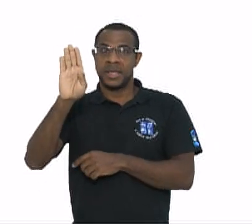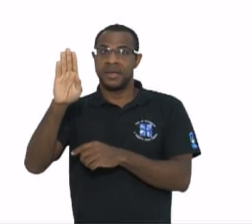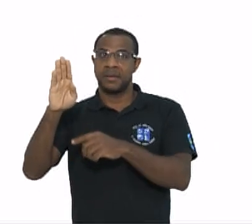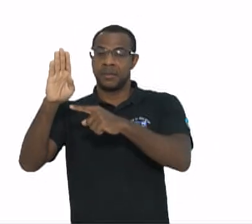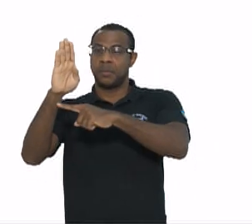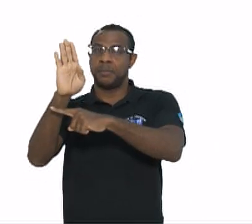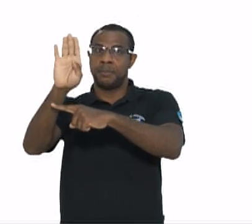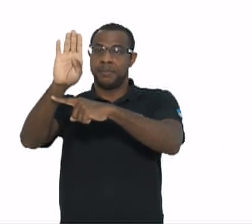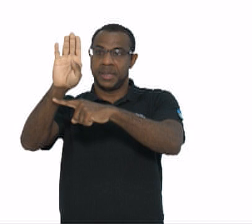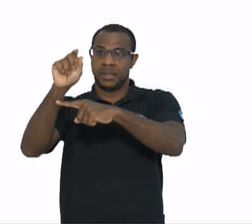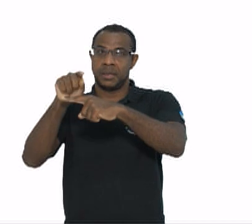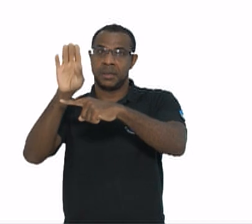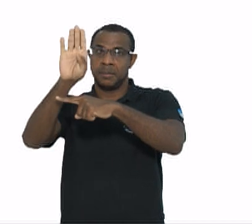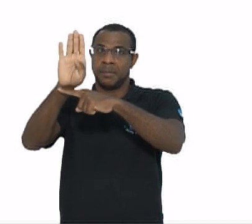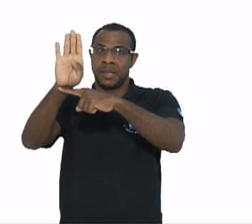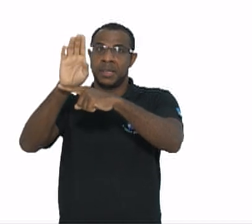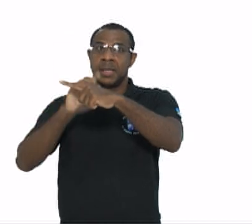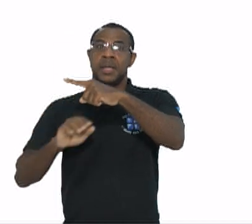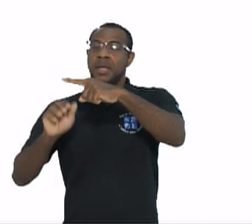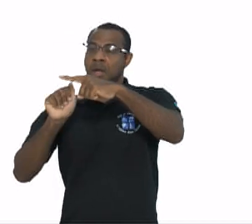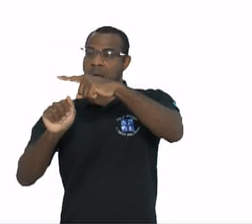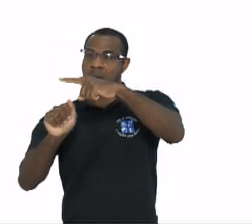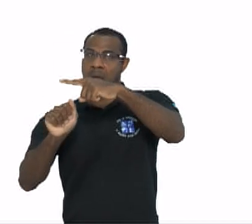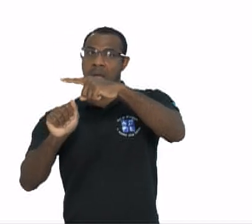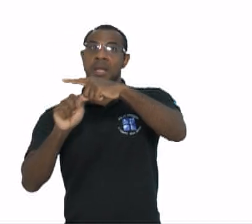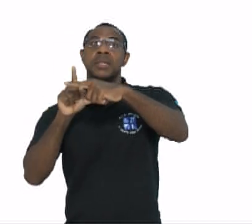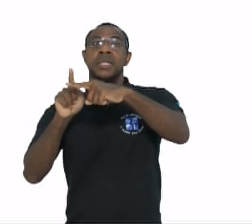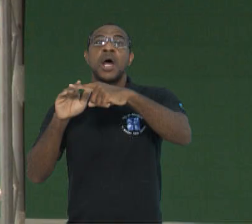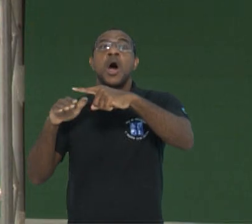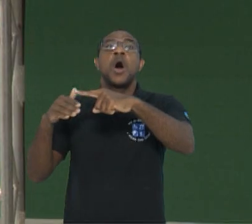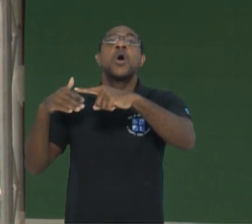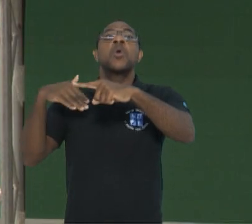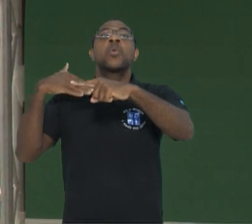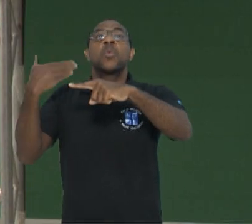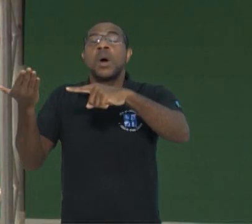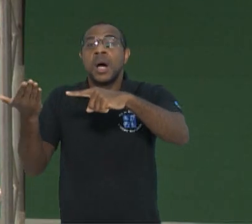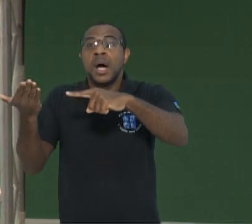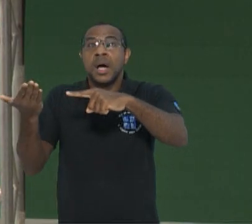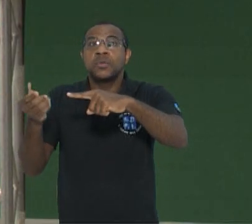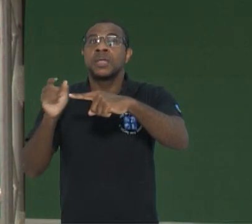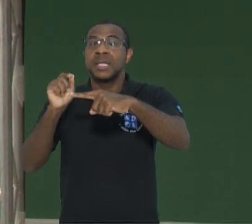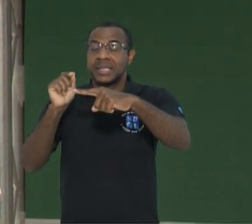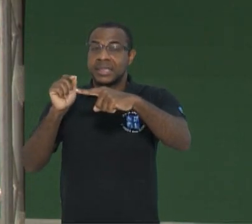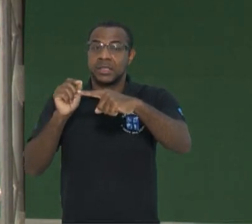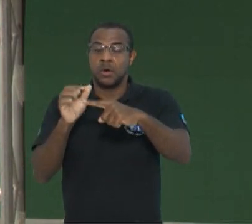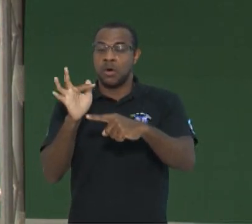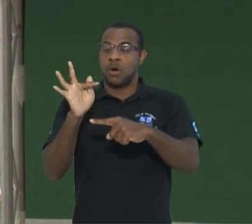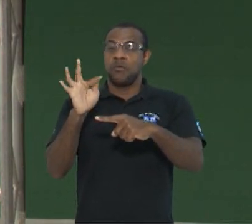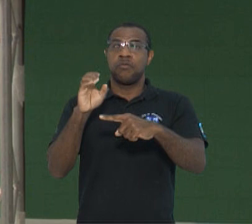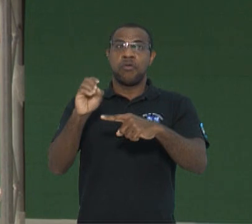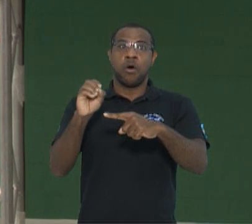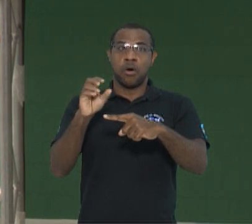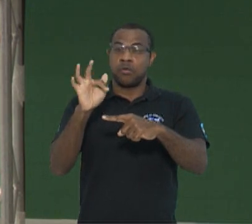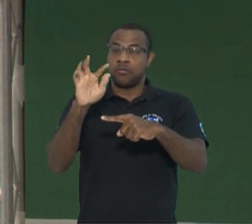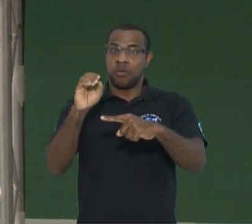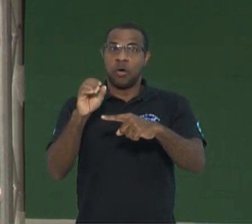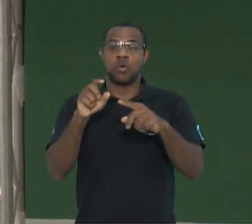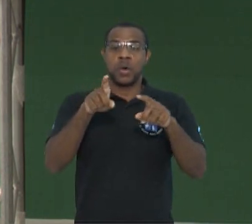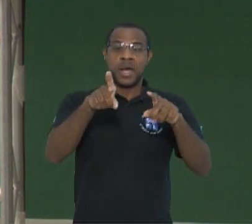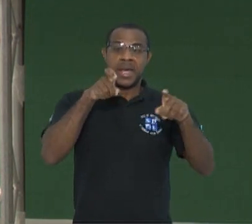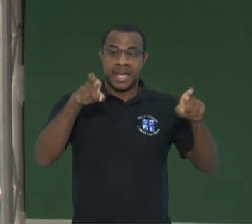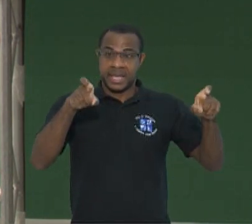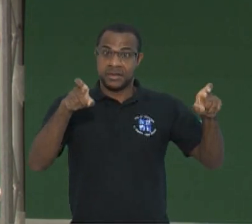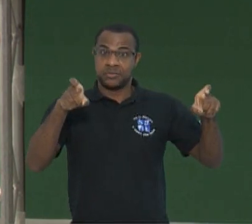tá? O B vai acima do A quando os focos estiverem sobre o eixo X. E quando estiverem sobre o